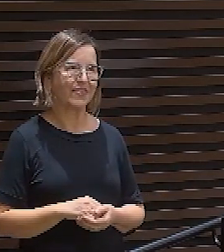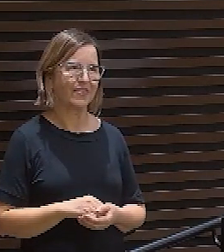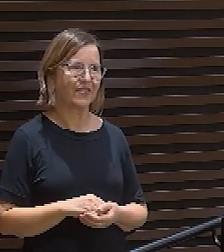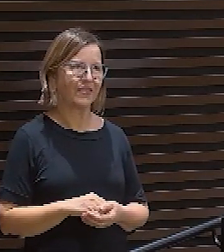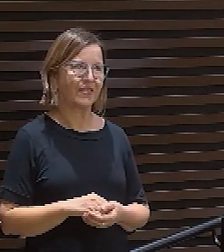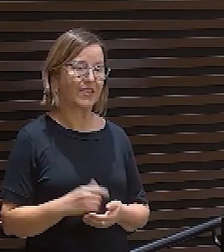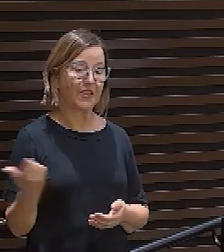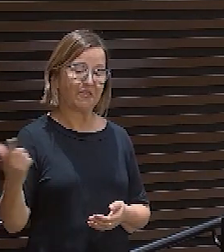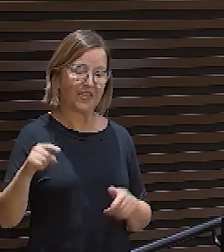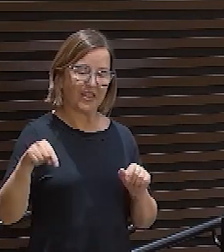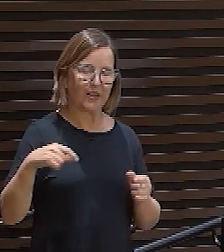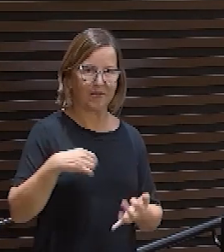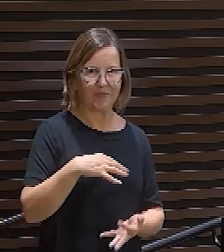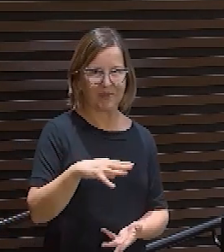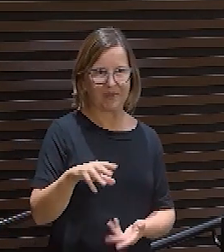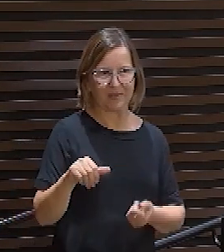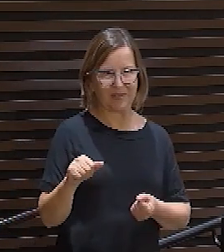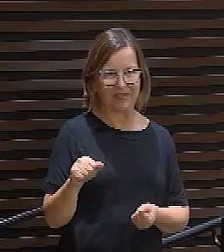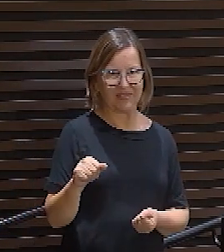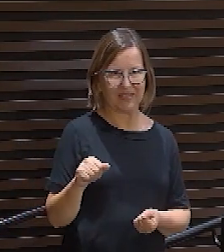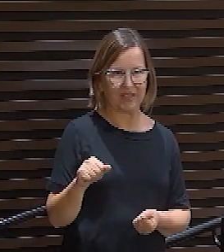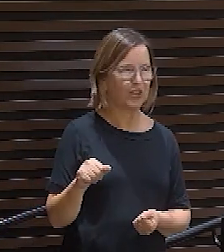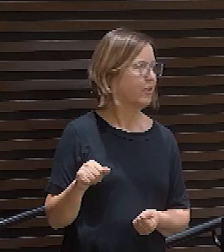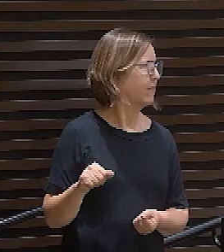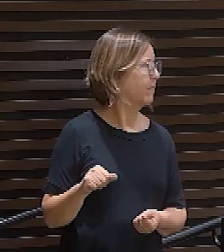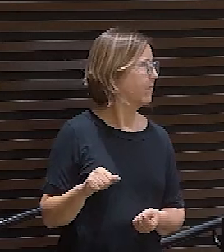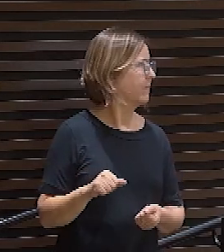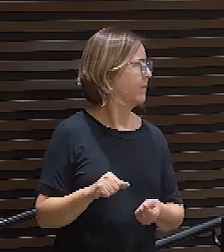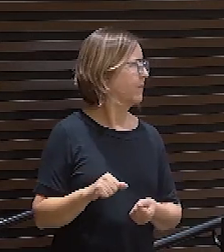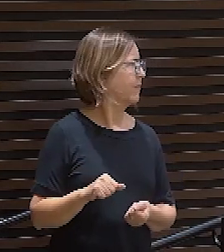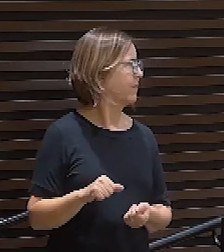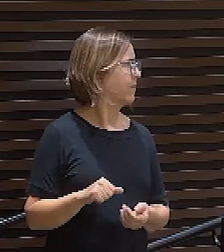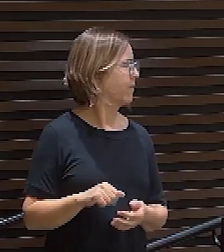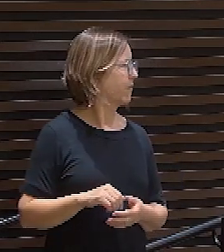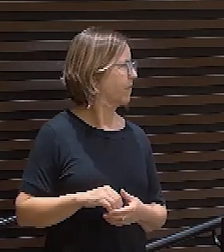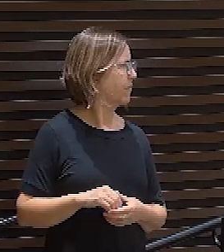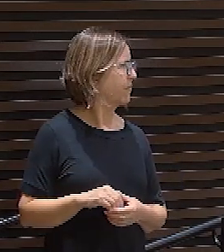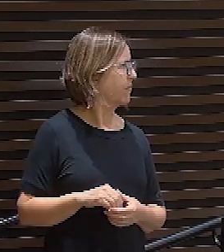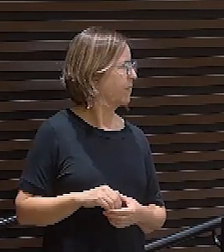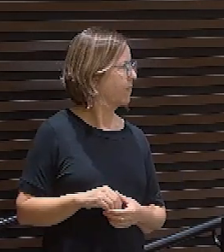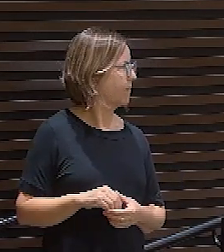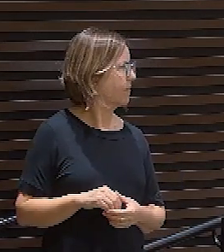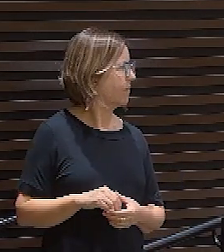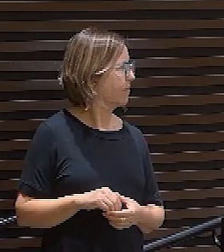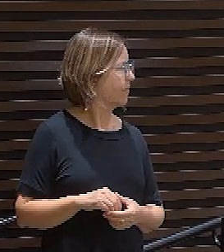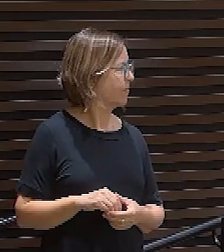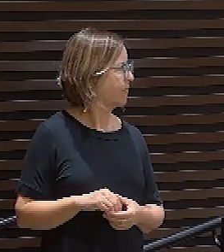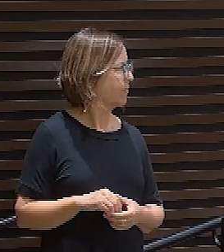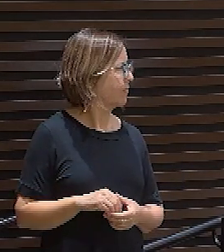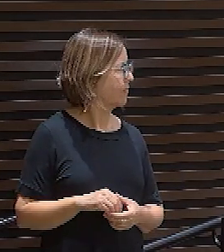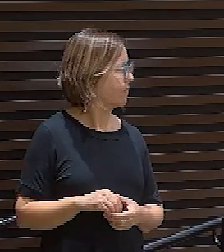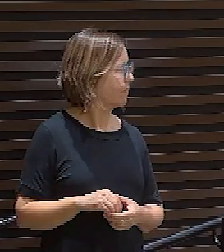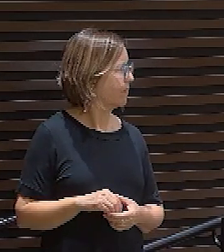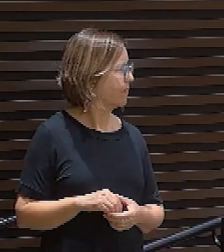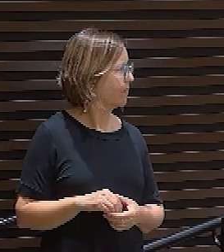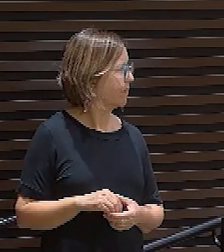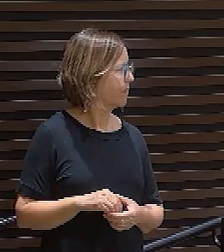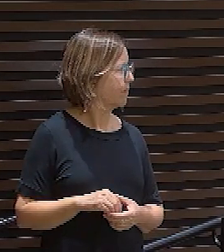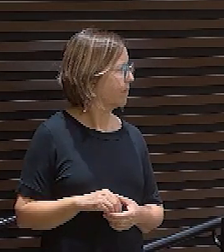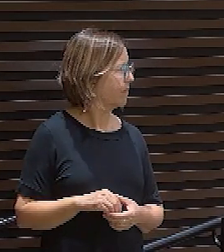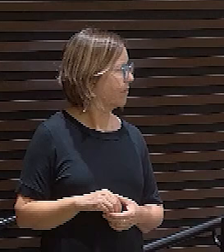terra para unir você e eu a ele para toda